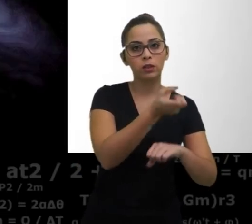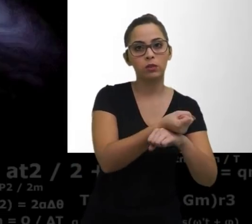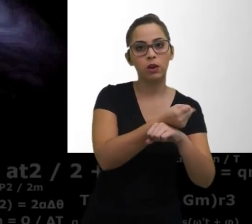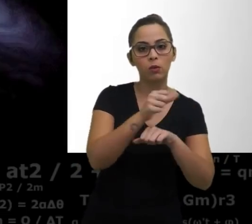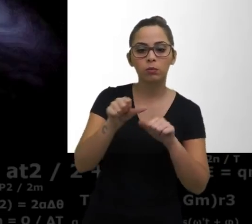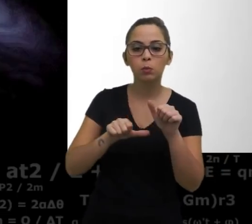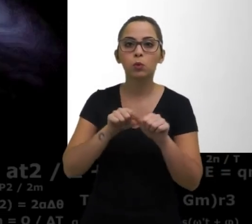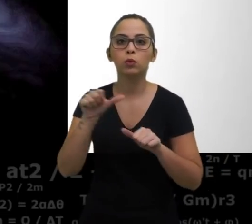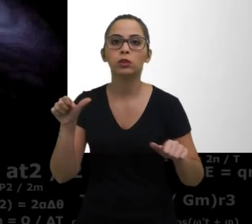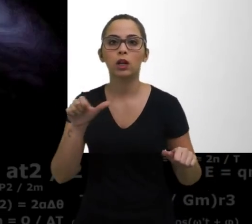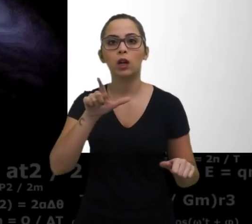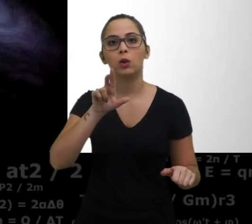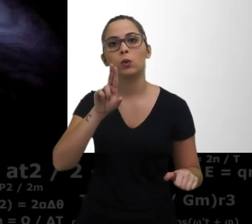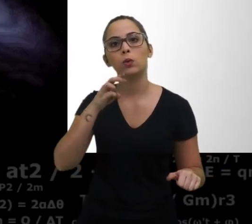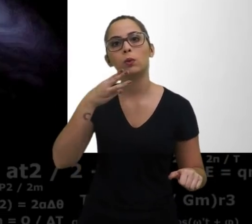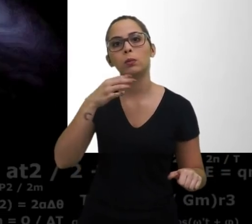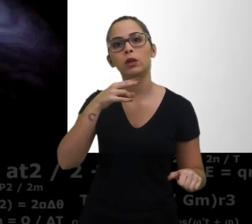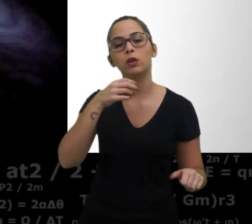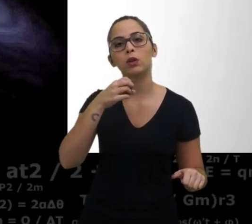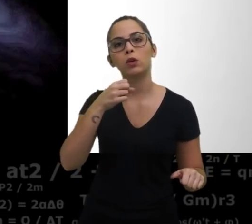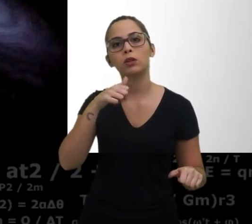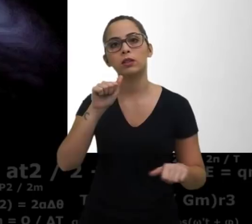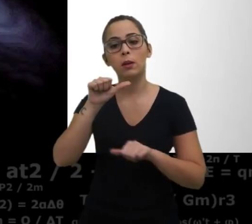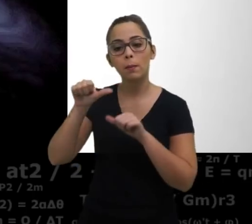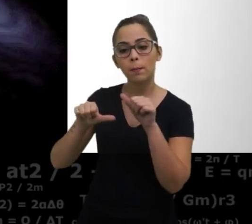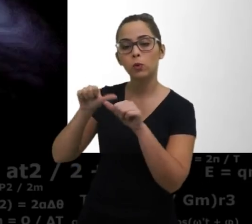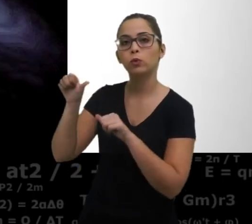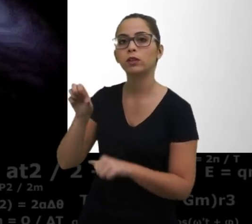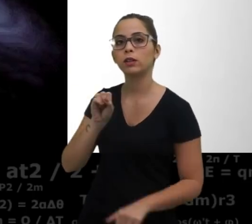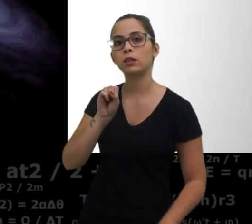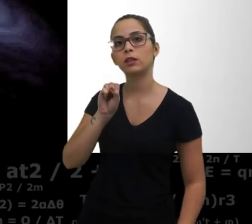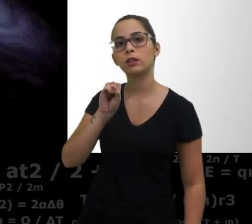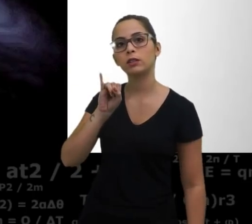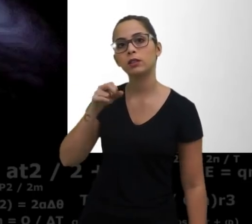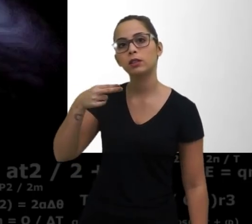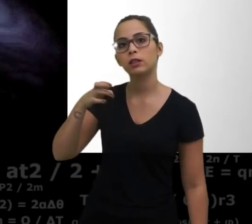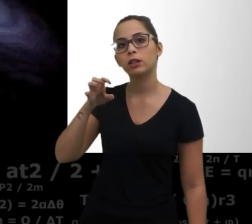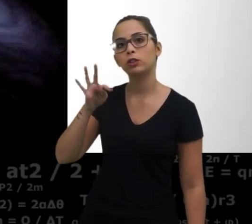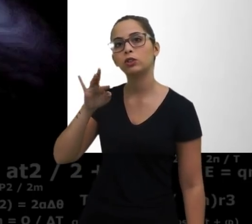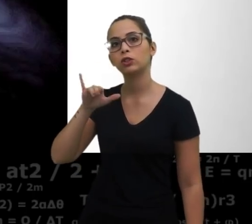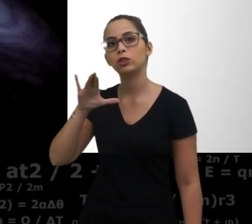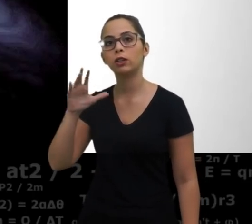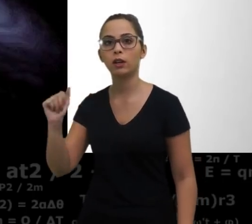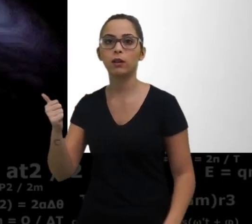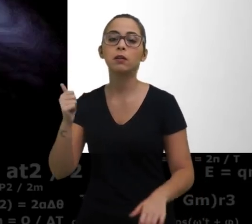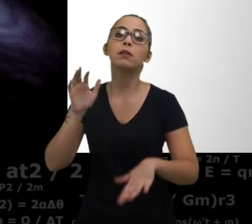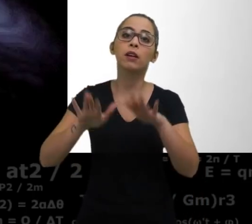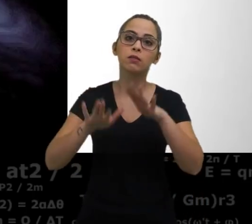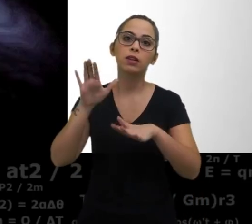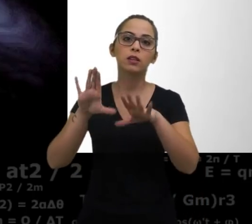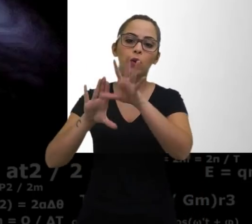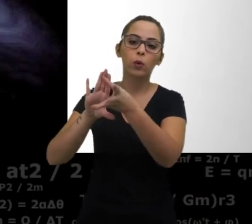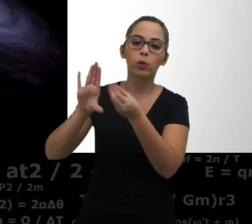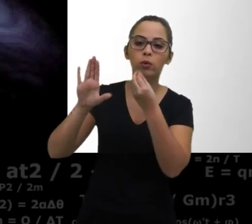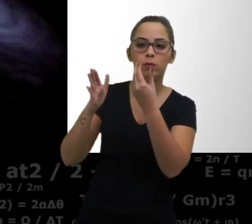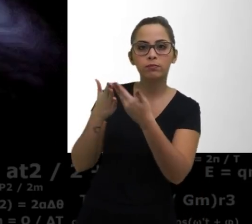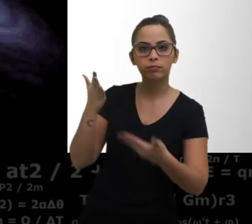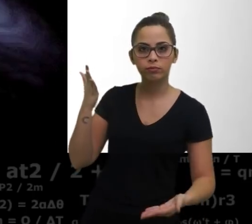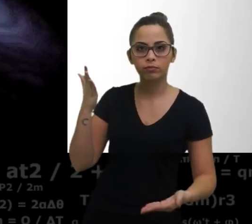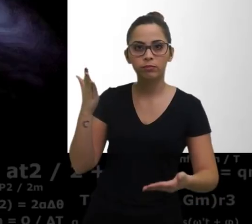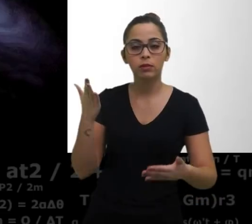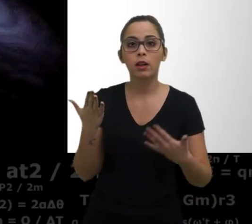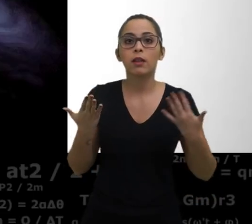eficiência? Aproximadamente 10% da massa é convertida em energia. Tá? É muito eficiente. Para